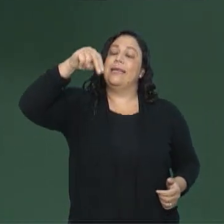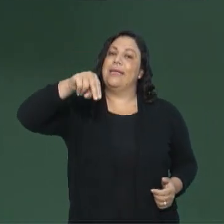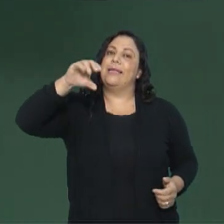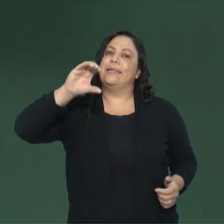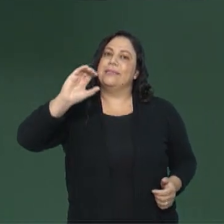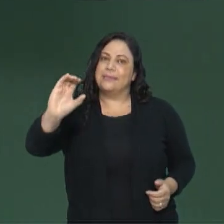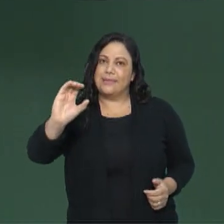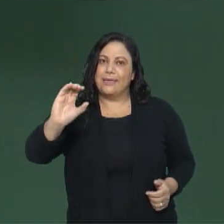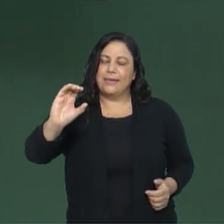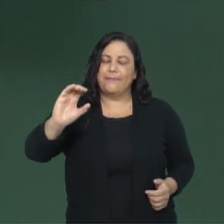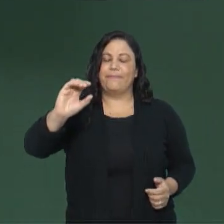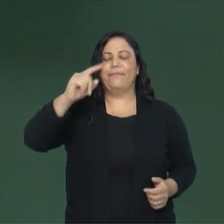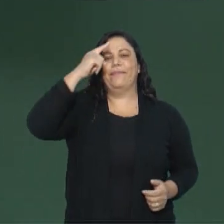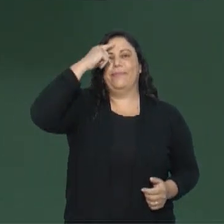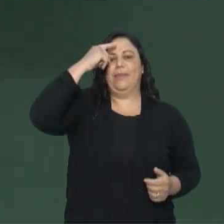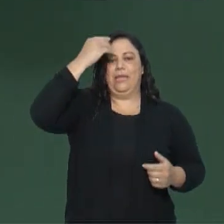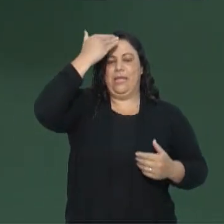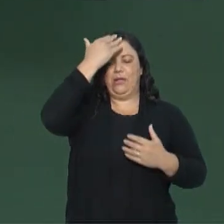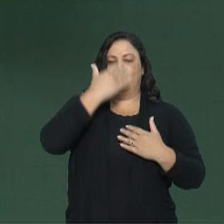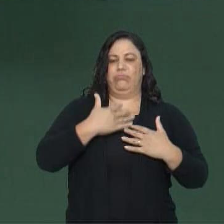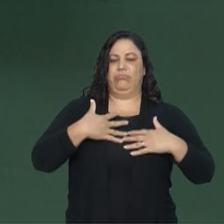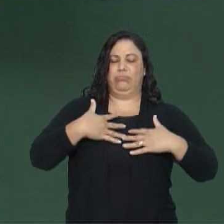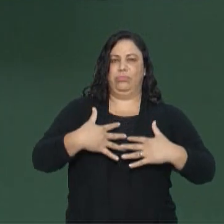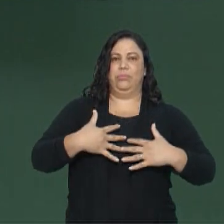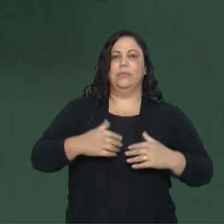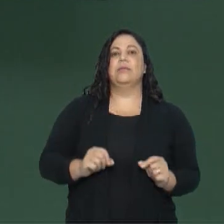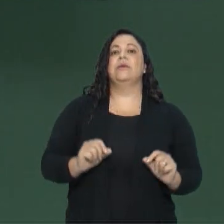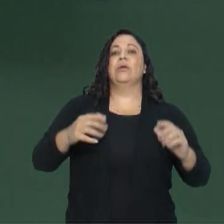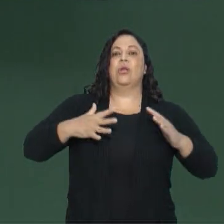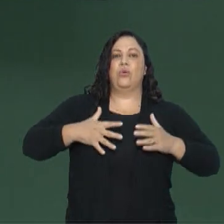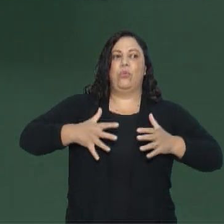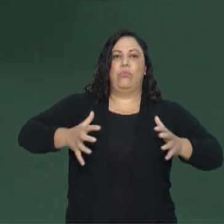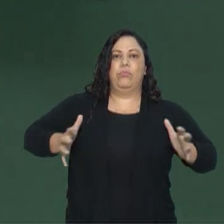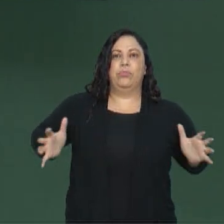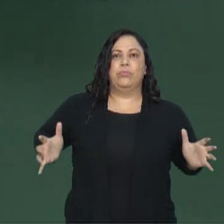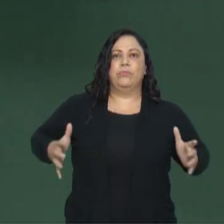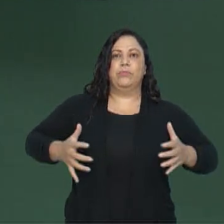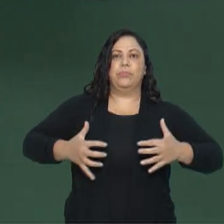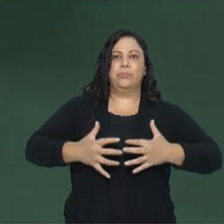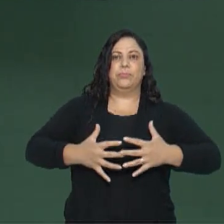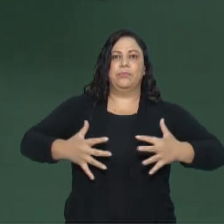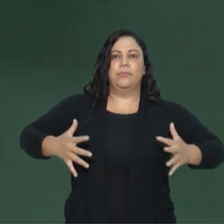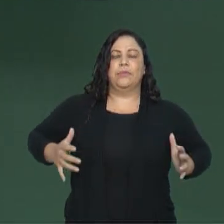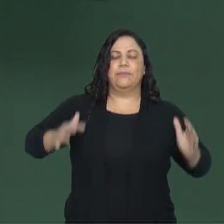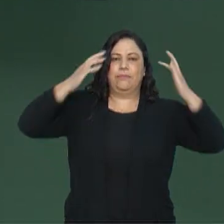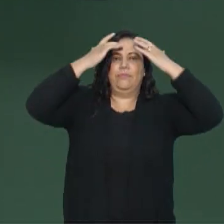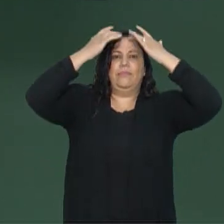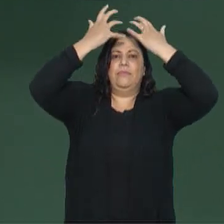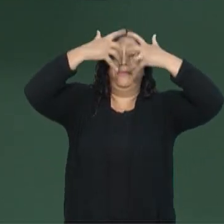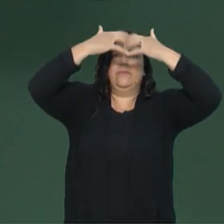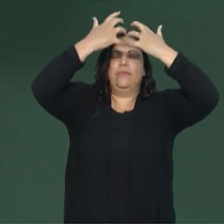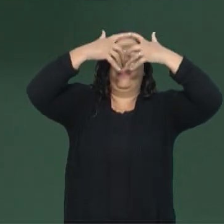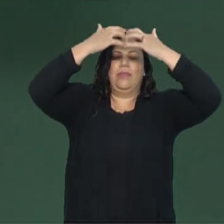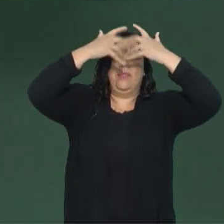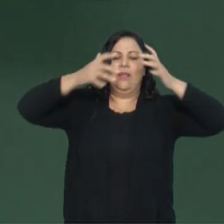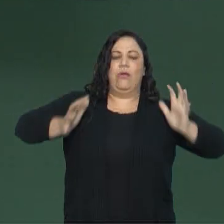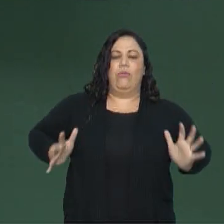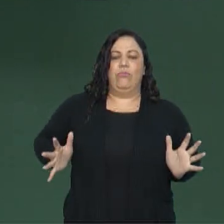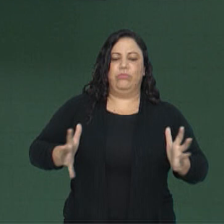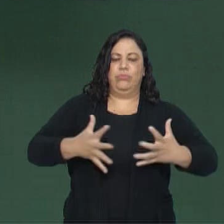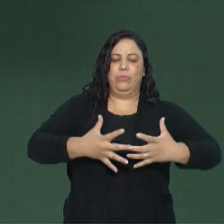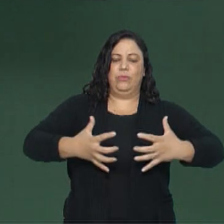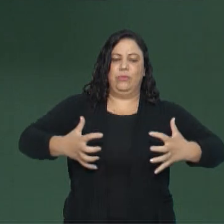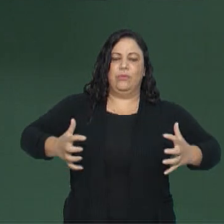Sistema Nervoso Central. E o sistema nervoso periférico, SNP, você também já conhece,